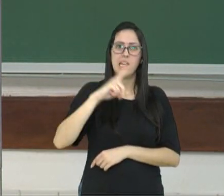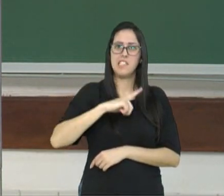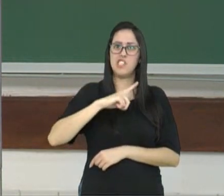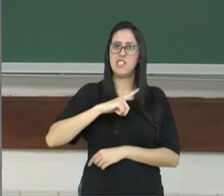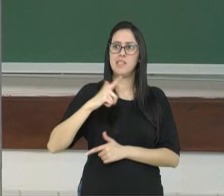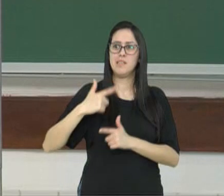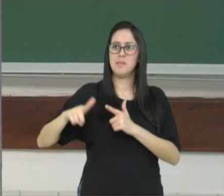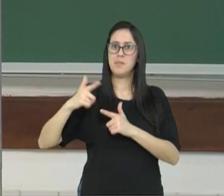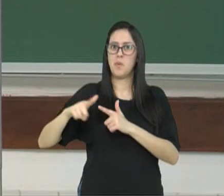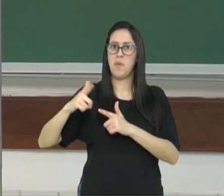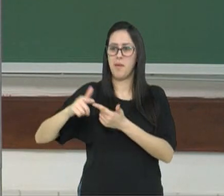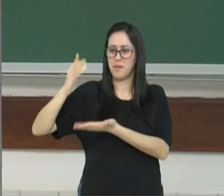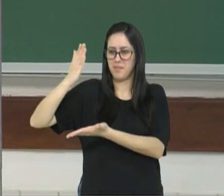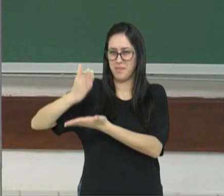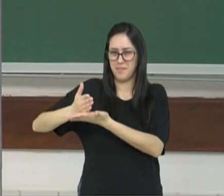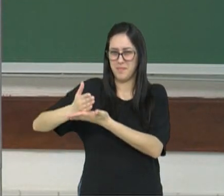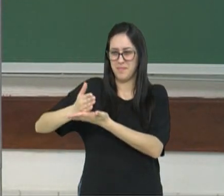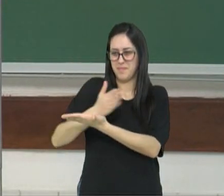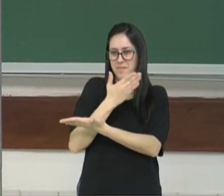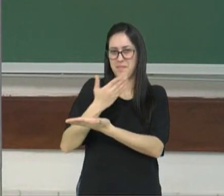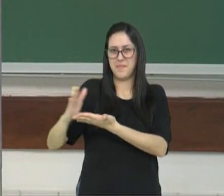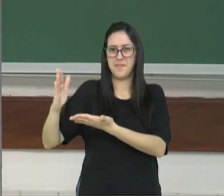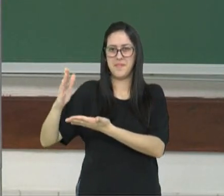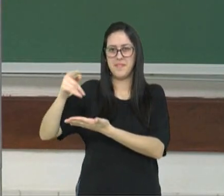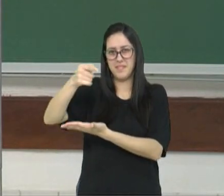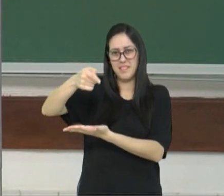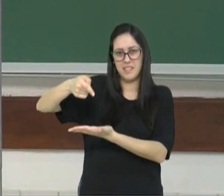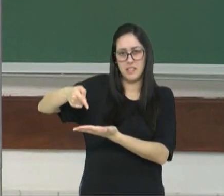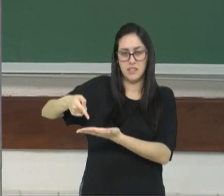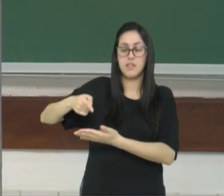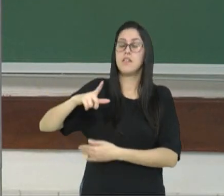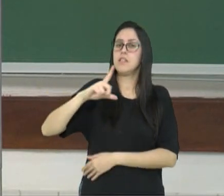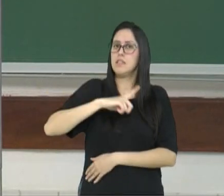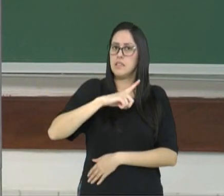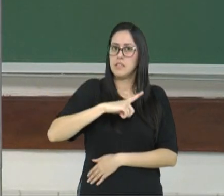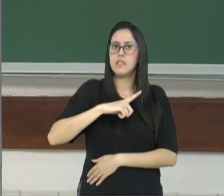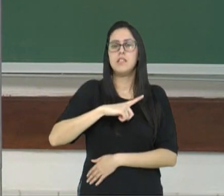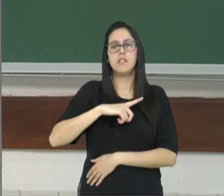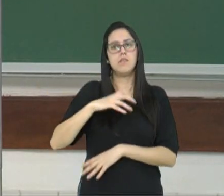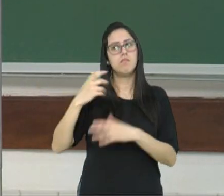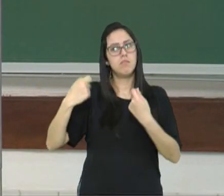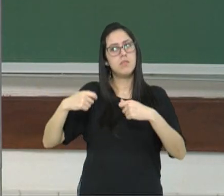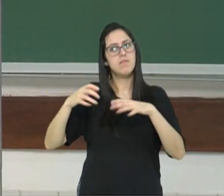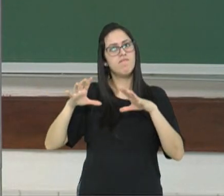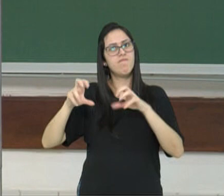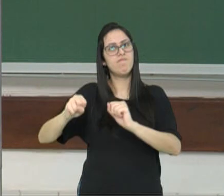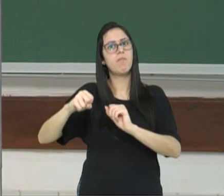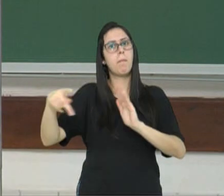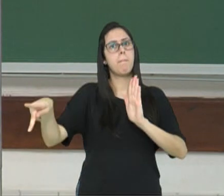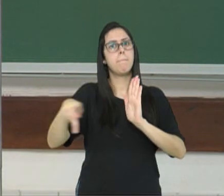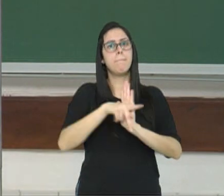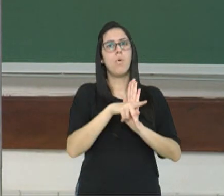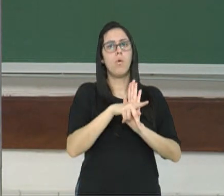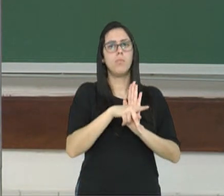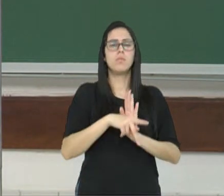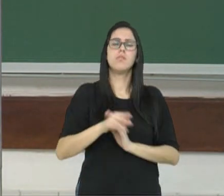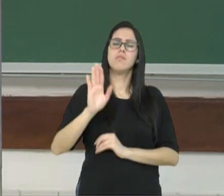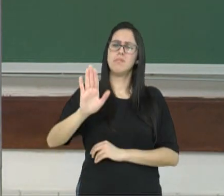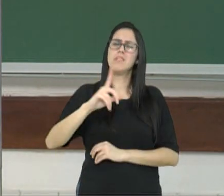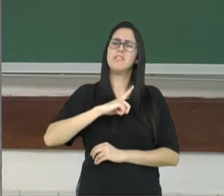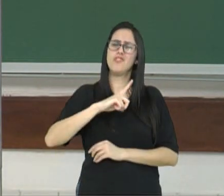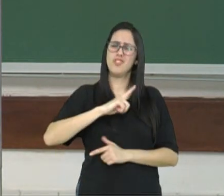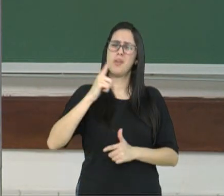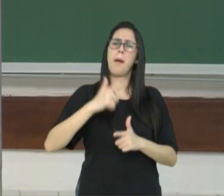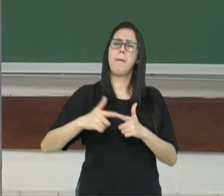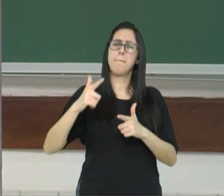eles se usaram dessa mão de obra europeia para ocupar esse território e garantir o domínio. Mesmo assim vai gerar bastante conflitos, como